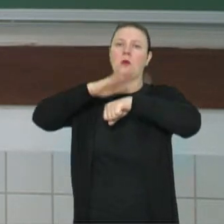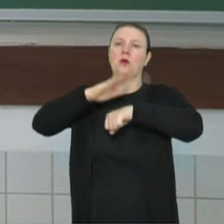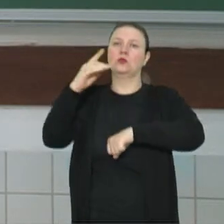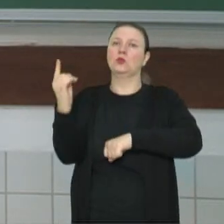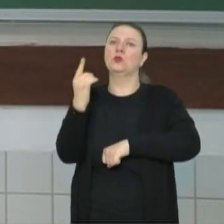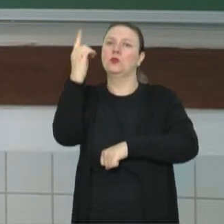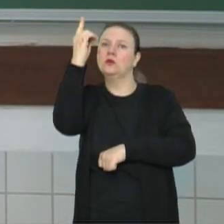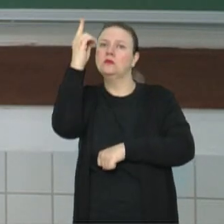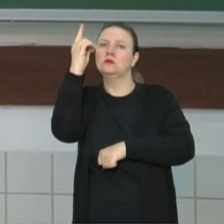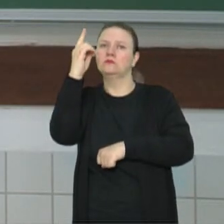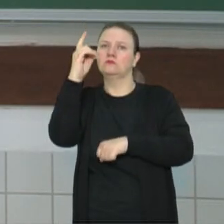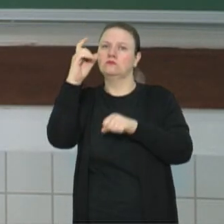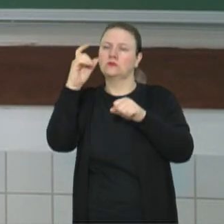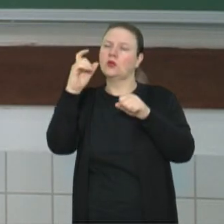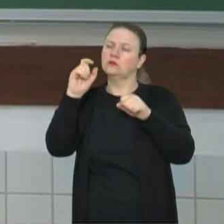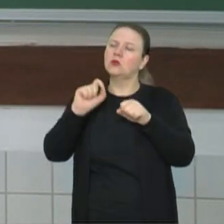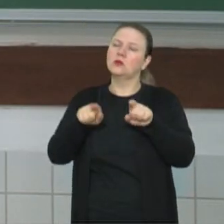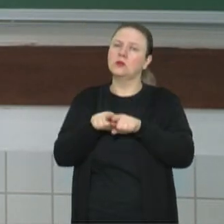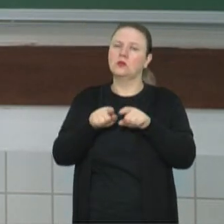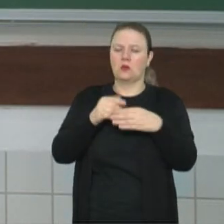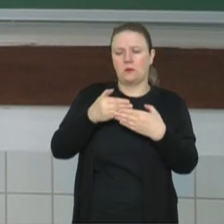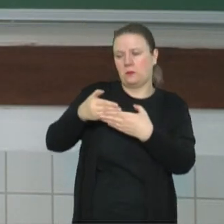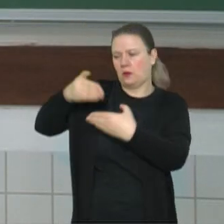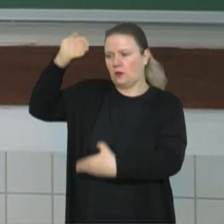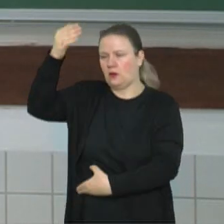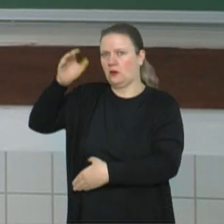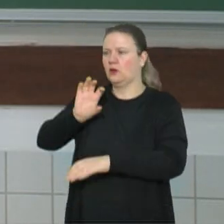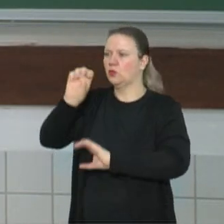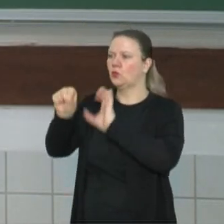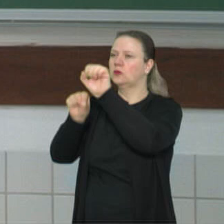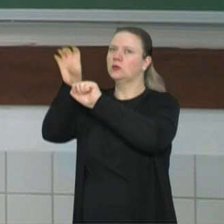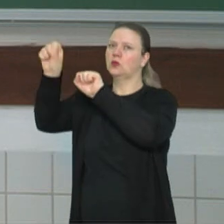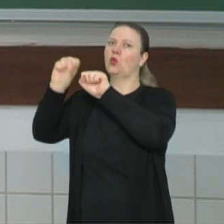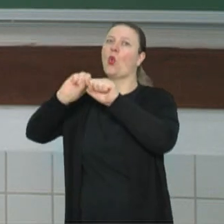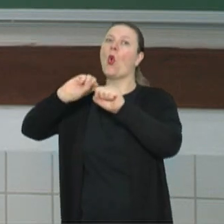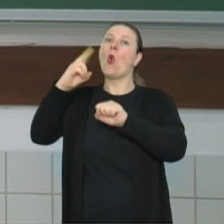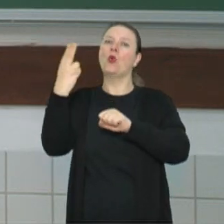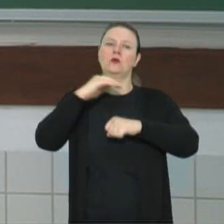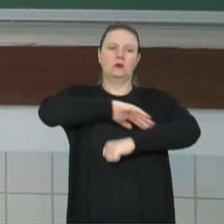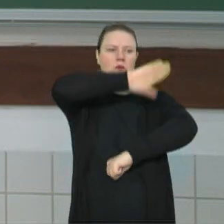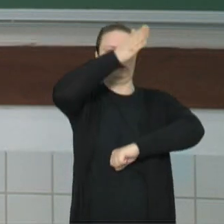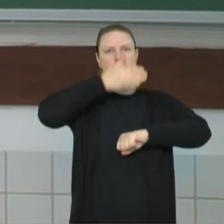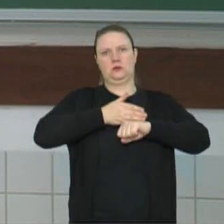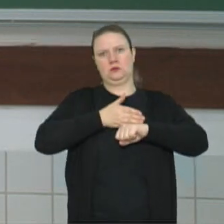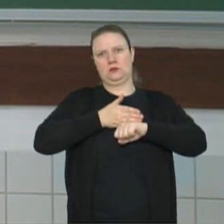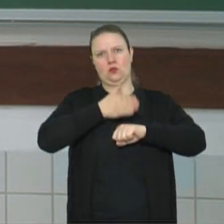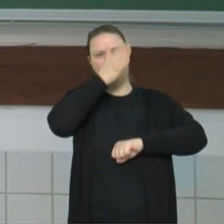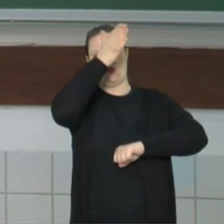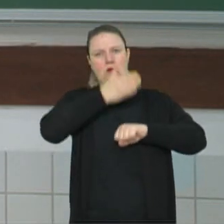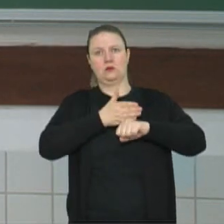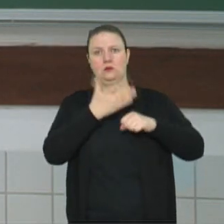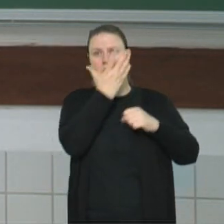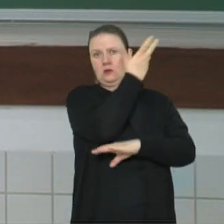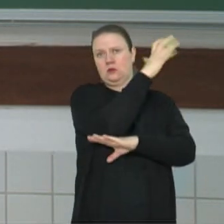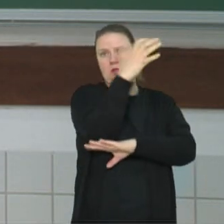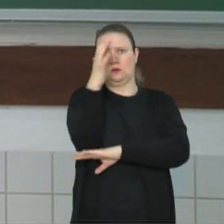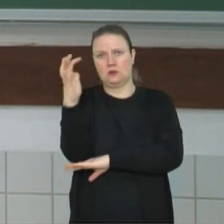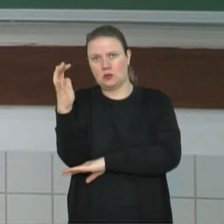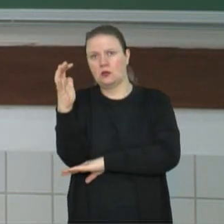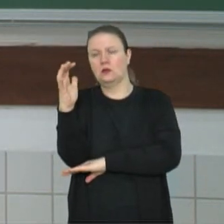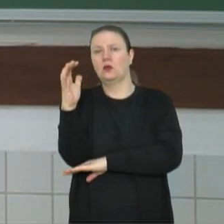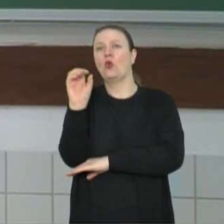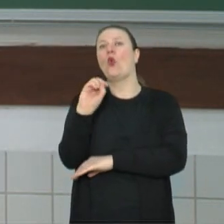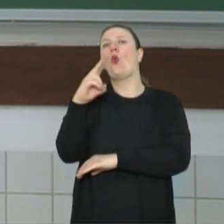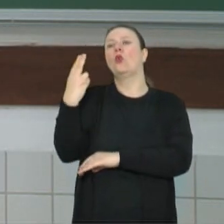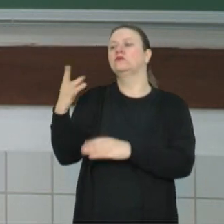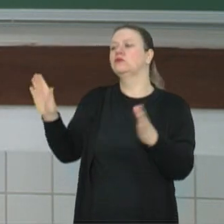desse implemento, né? Seja ele uma parede escalada ou um paredão rochoso, tanto no meio natural quanto no meio indoor,